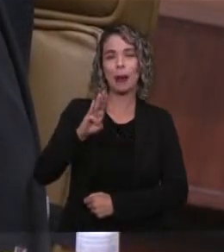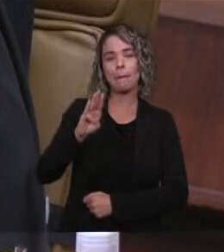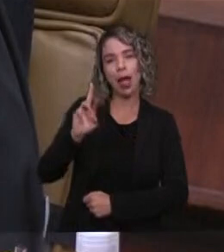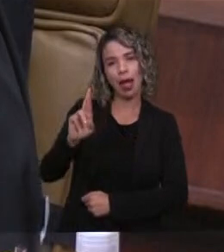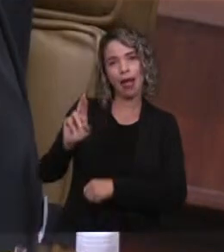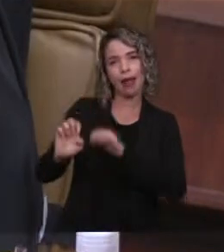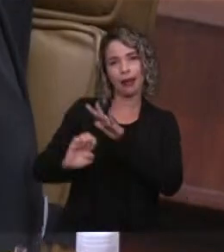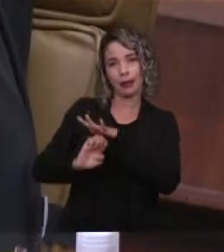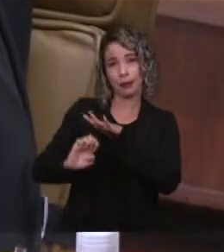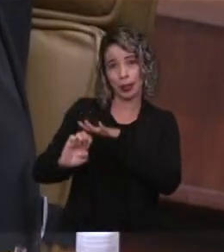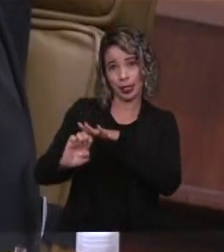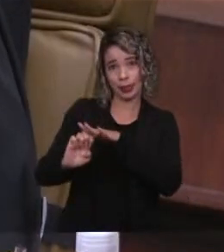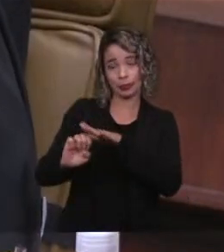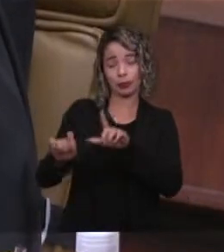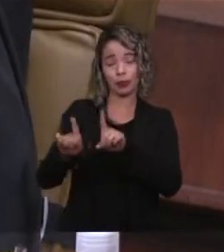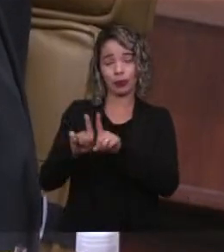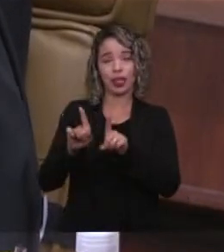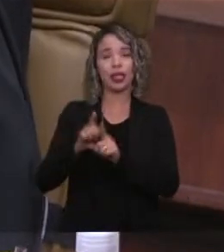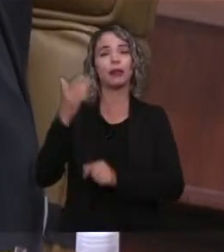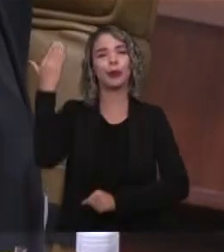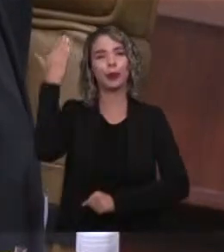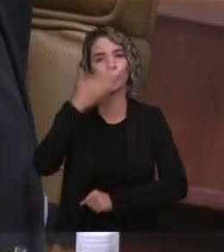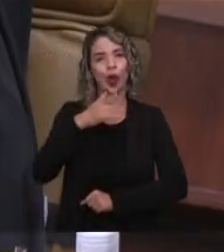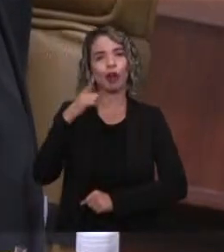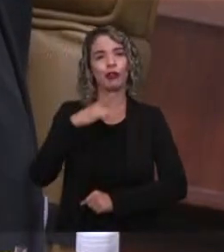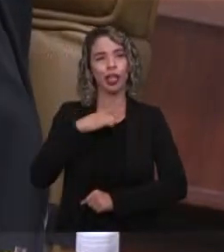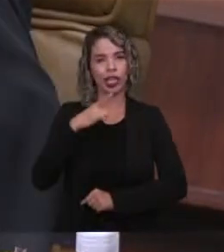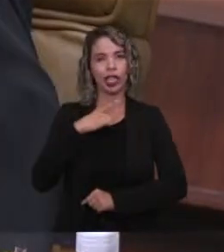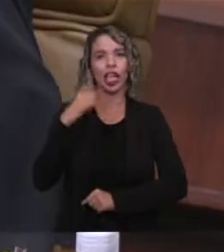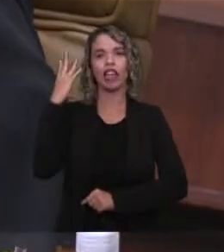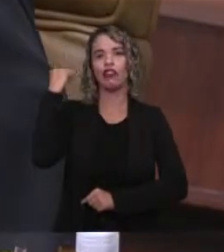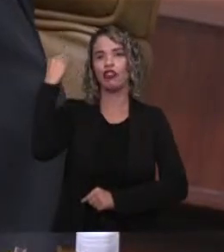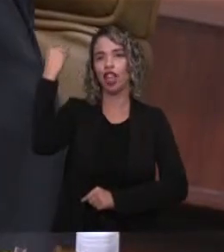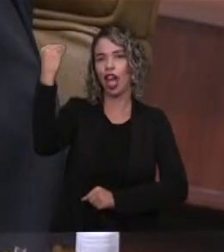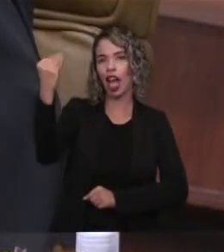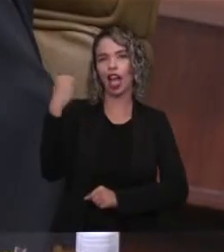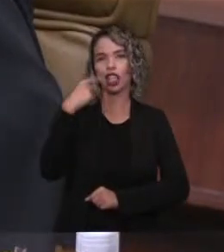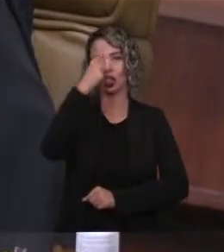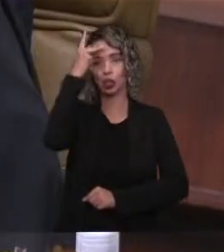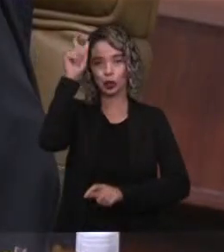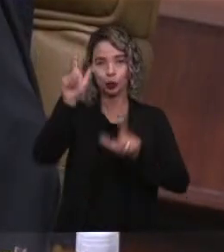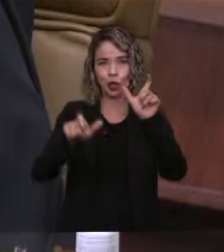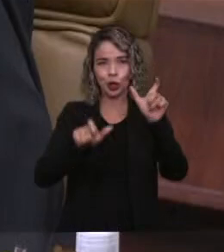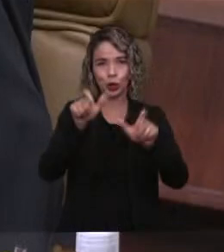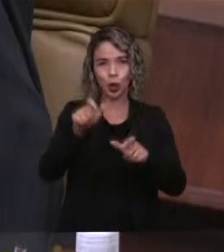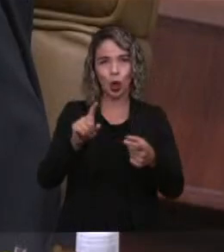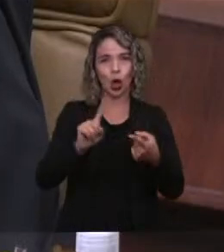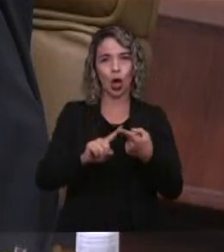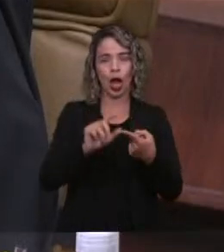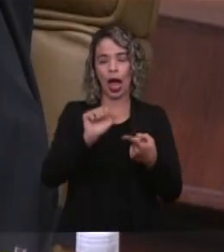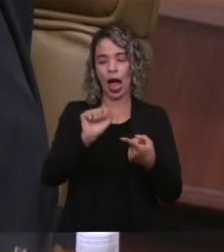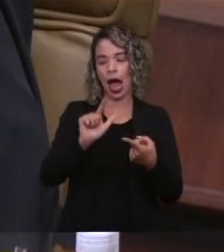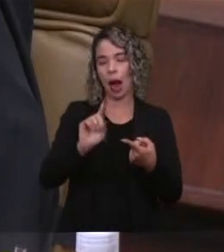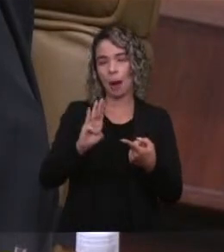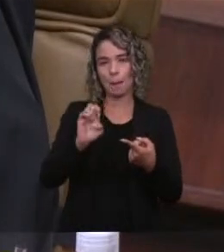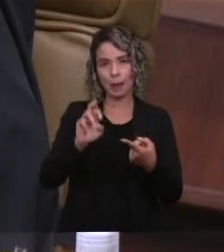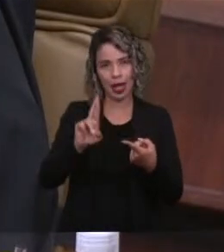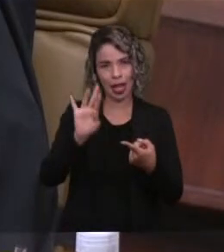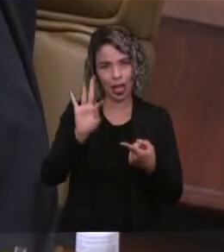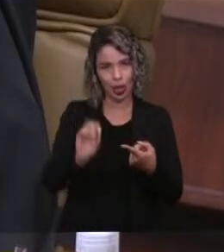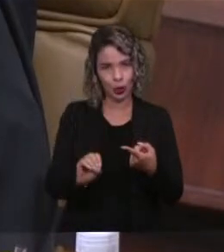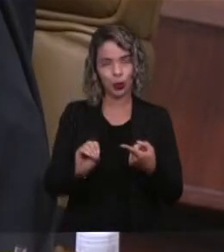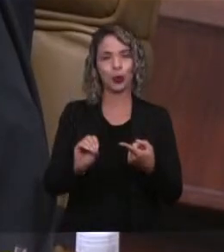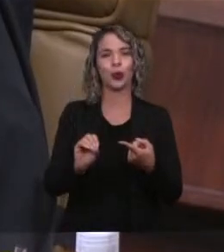Distribuidora, a comprovada viagem dos prepostos do senhor Alberto Youssef para